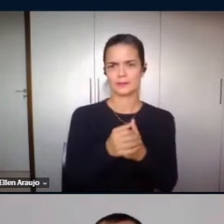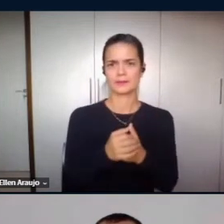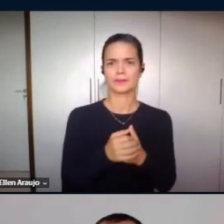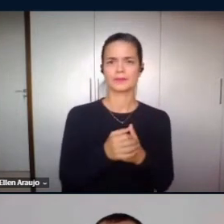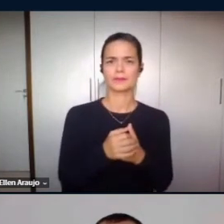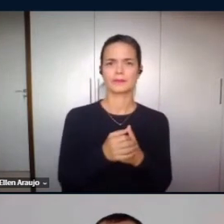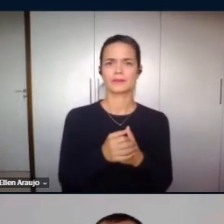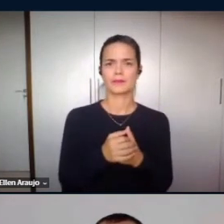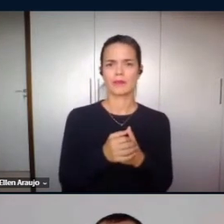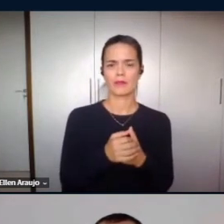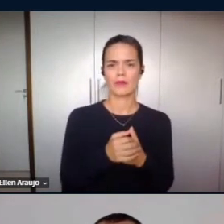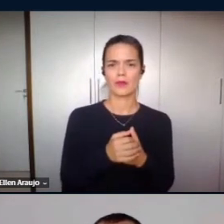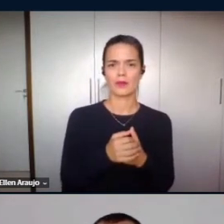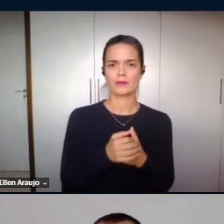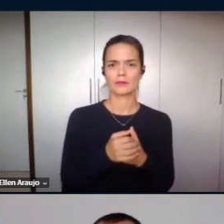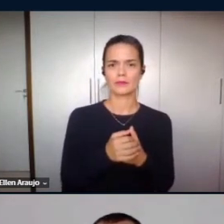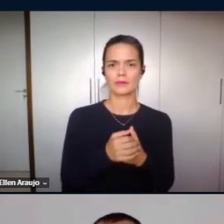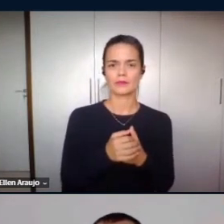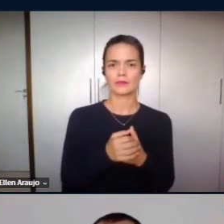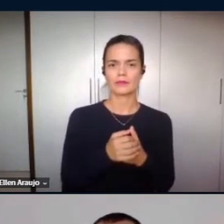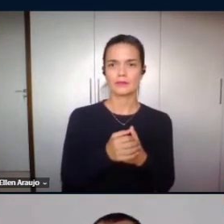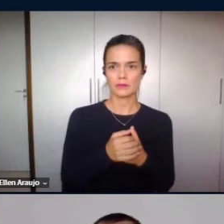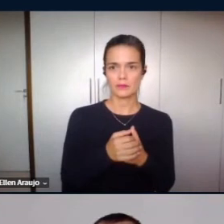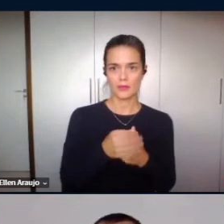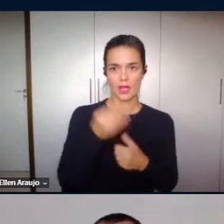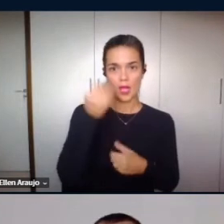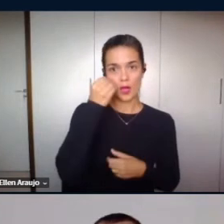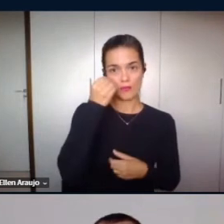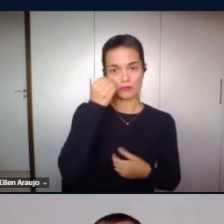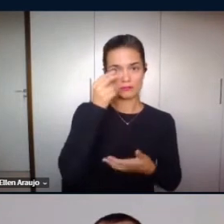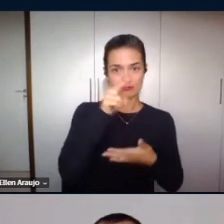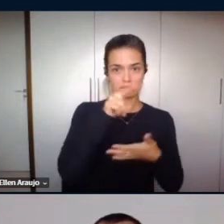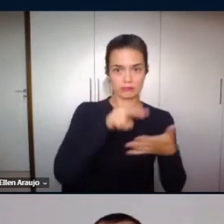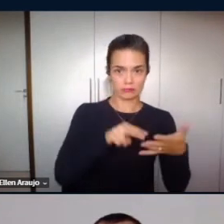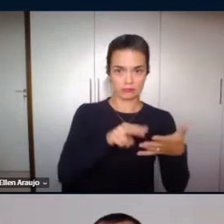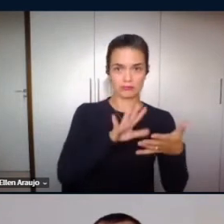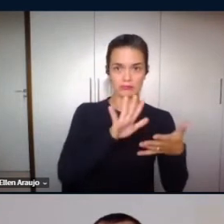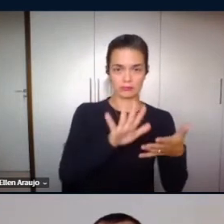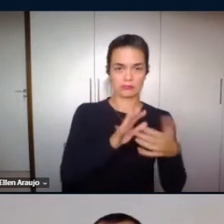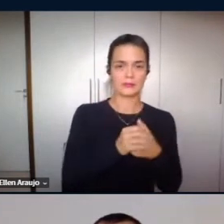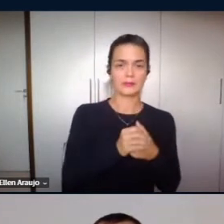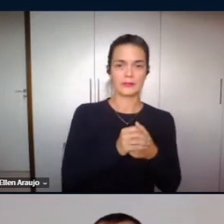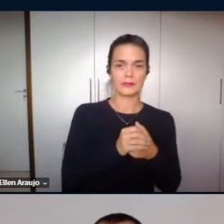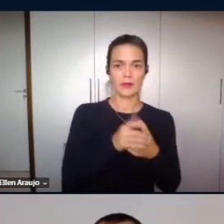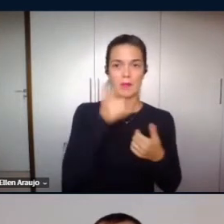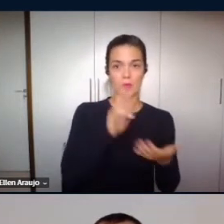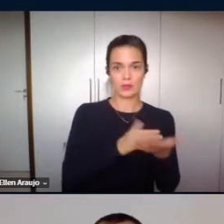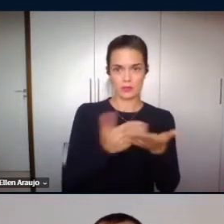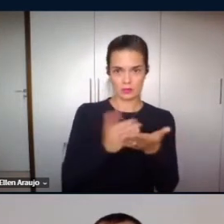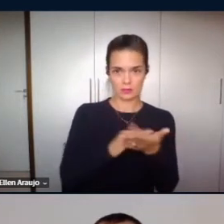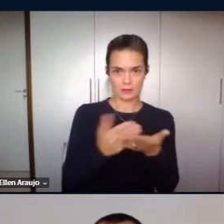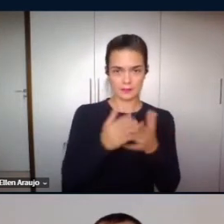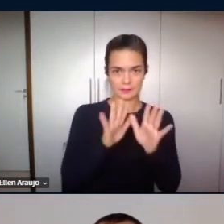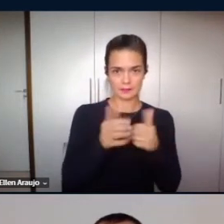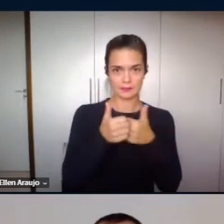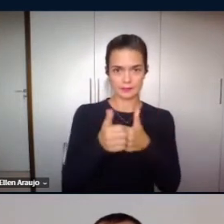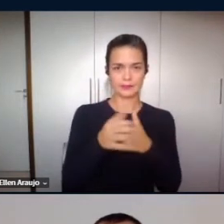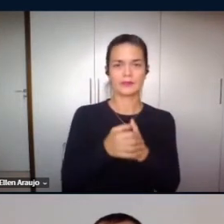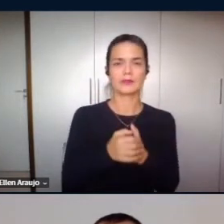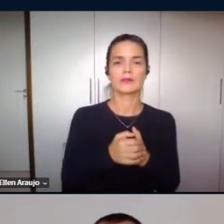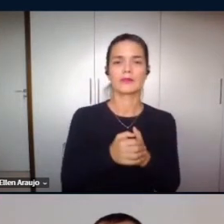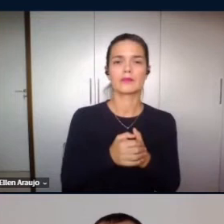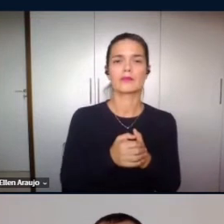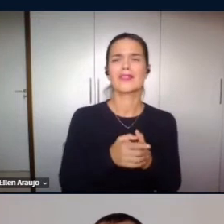Vou tentar ler de maneira que possa ser traduzido. Então, seguindo uma série, hoje já extensa,